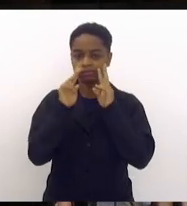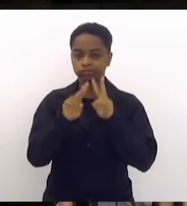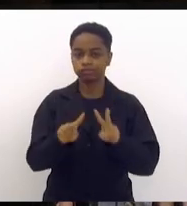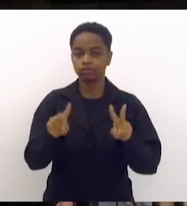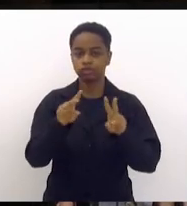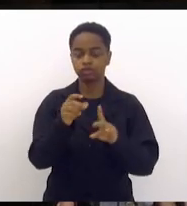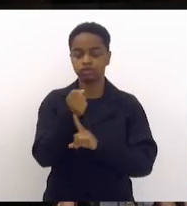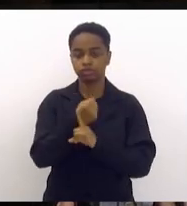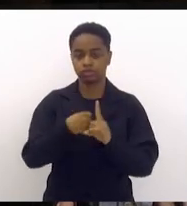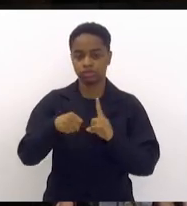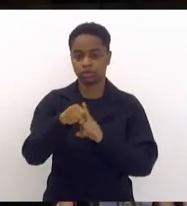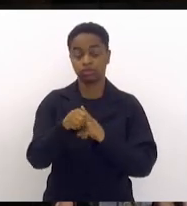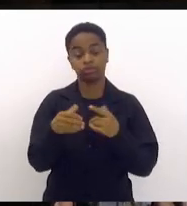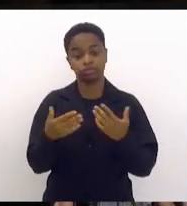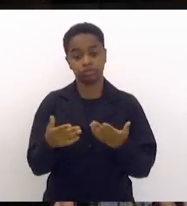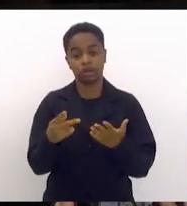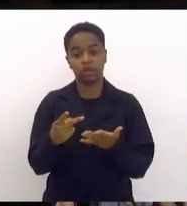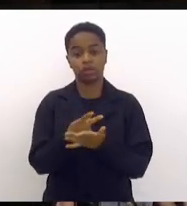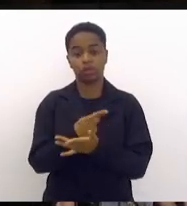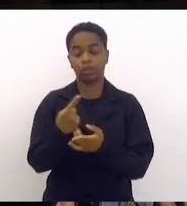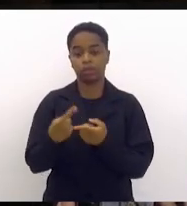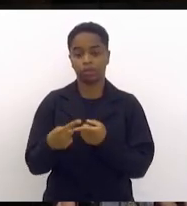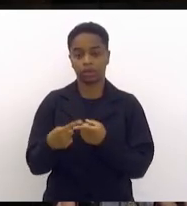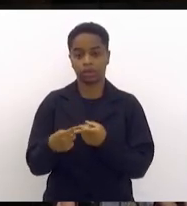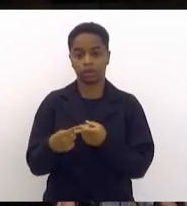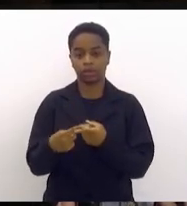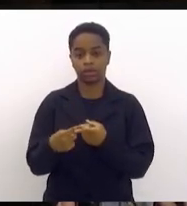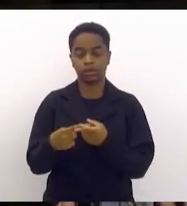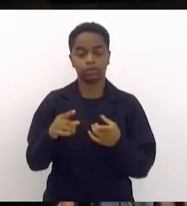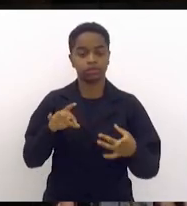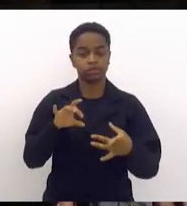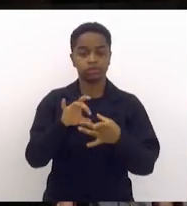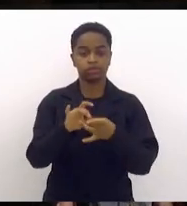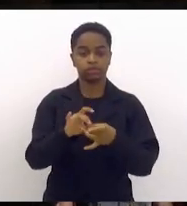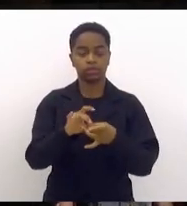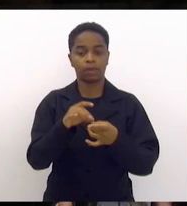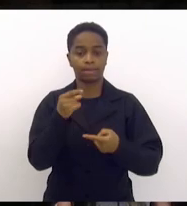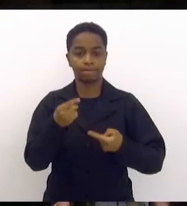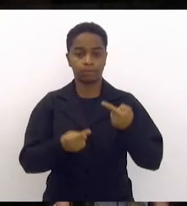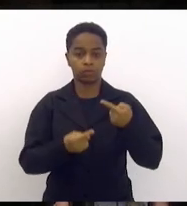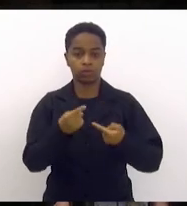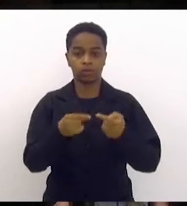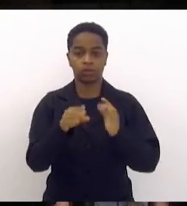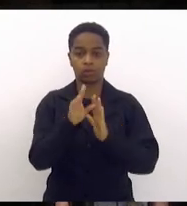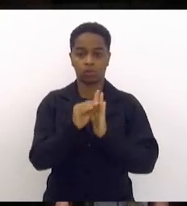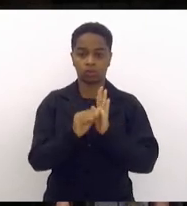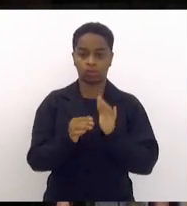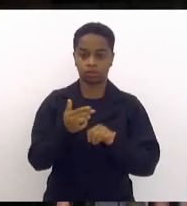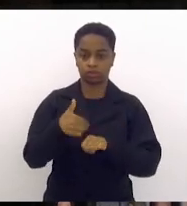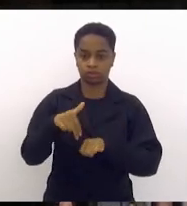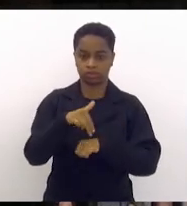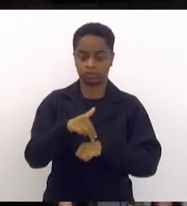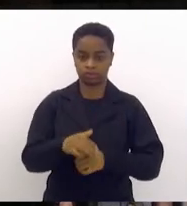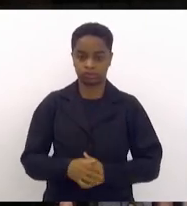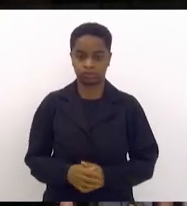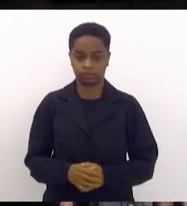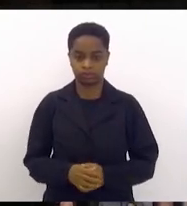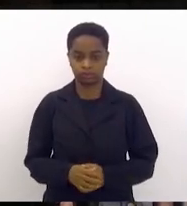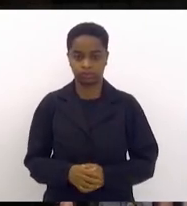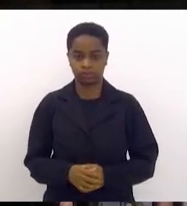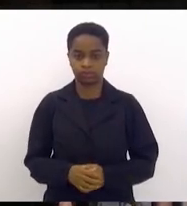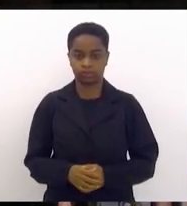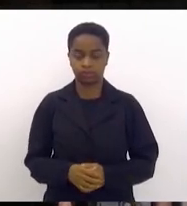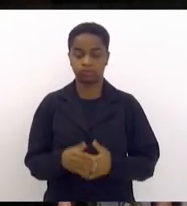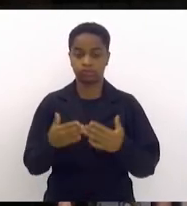olhar social vem justamente de encontro com a política do conteúdo nacional e ao fundar então